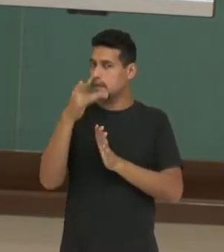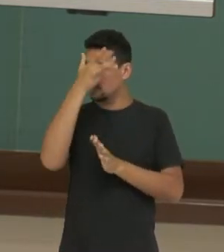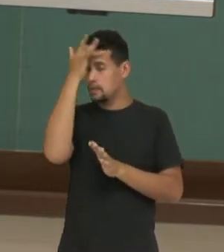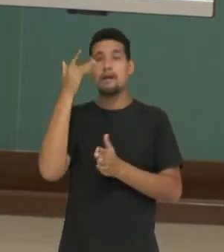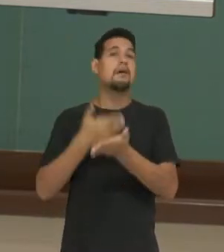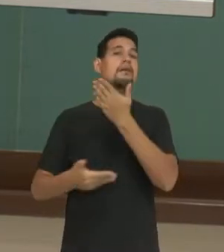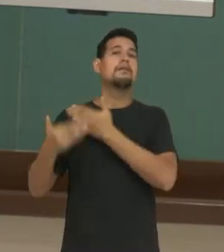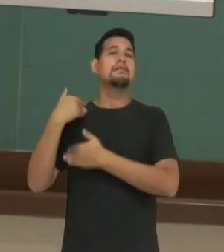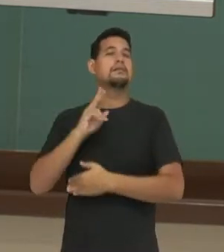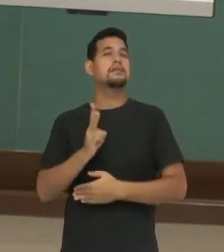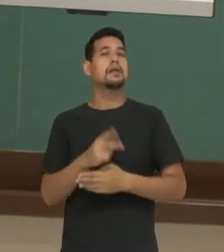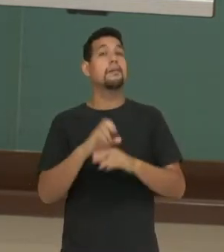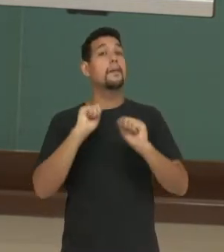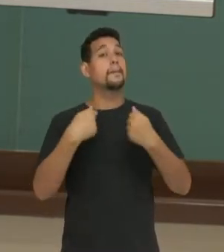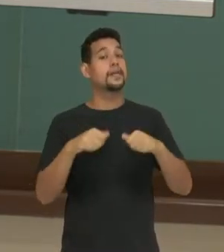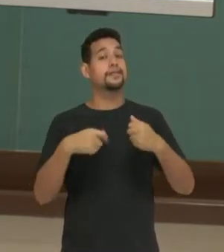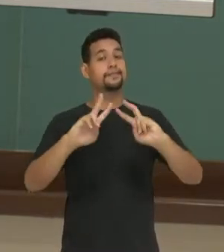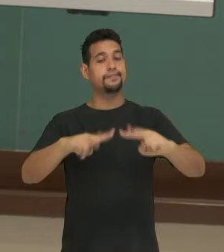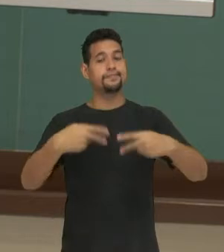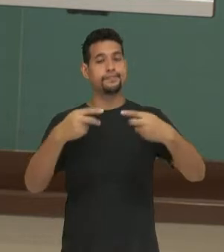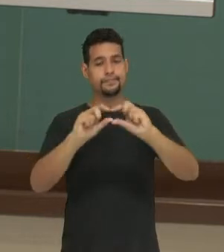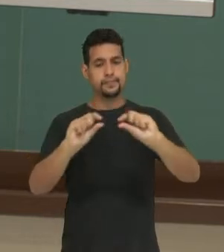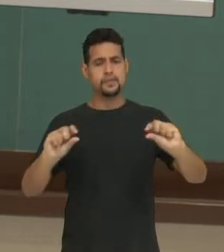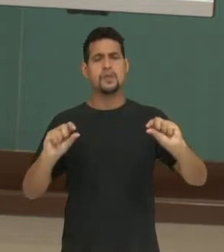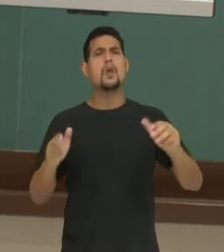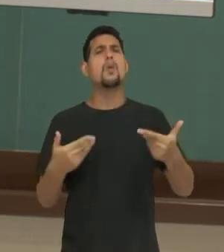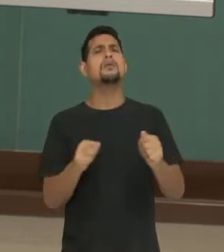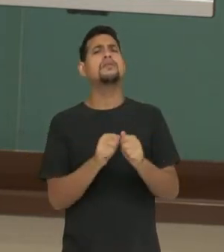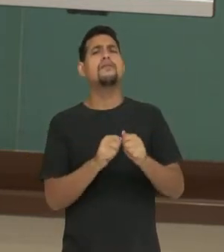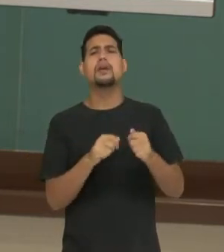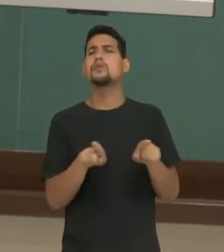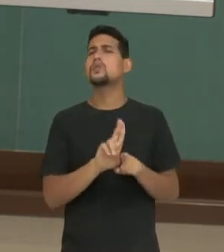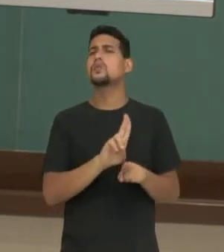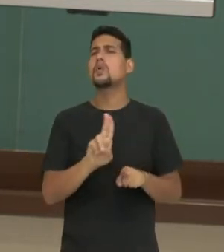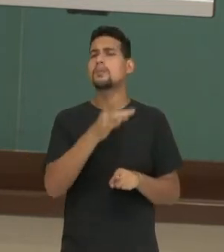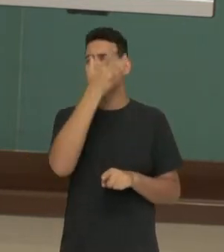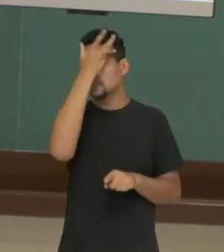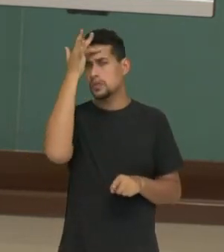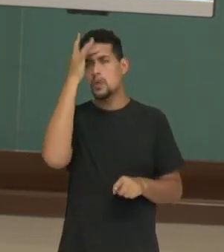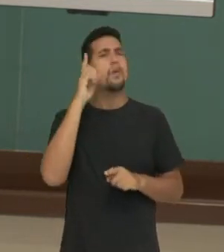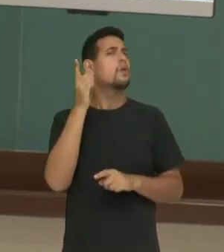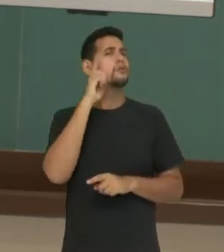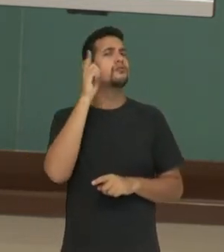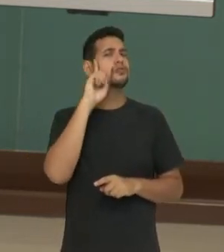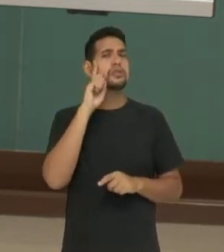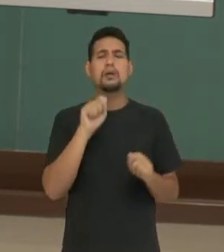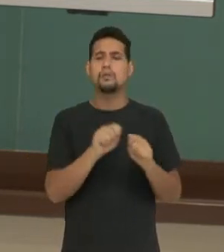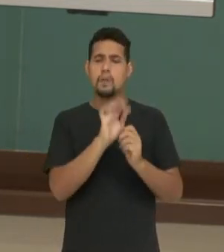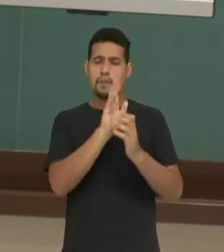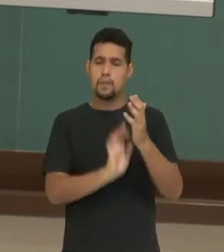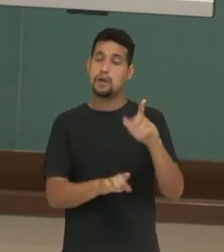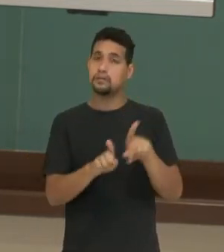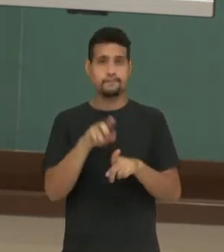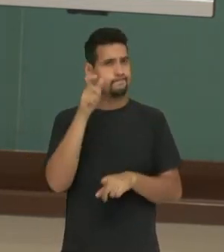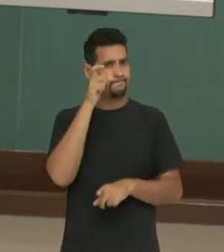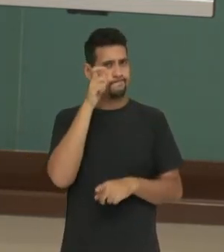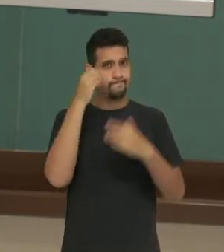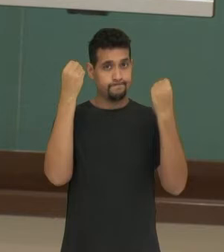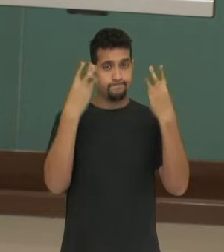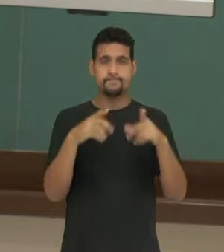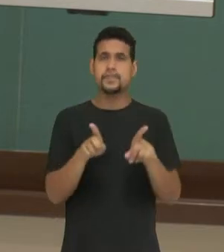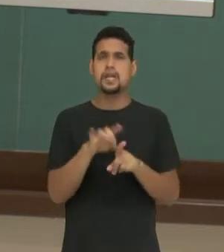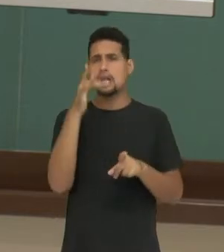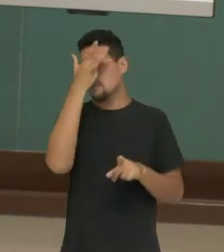sempre mencionando a fonte onde foi publicado, o nome do autor, né, a data da publicação também é interessante mencionar, para